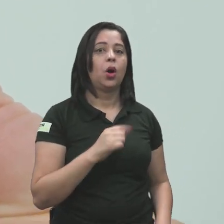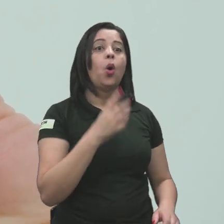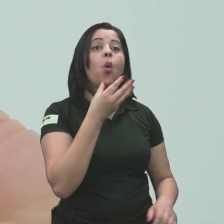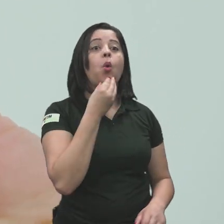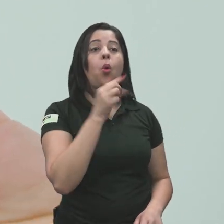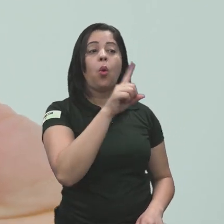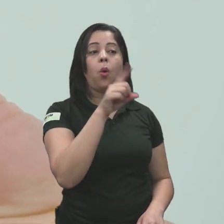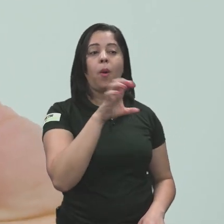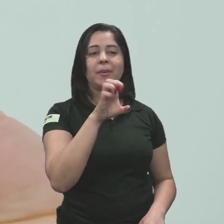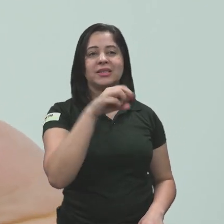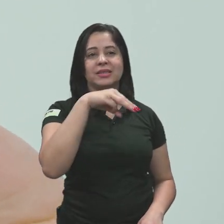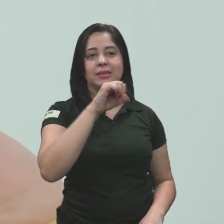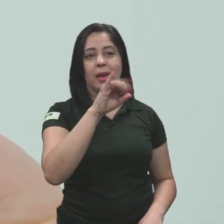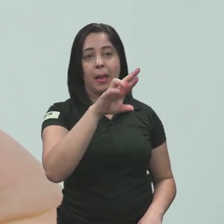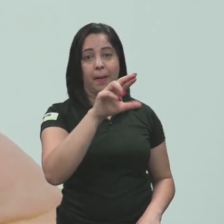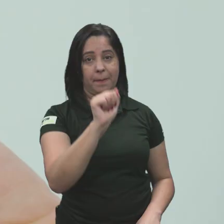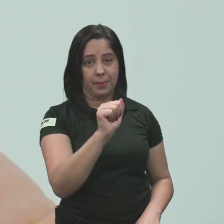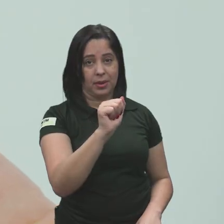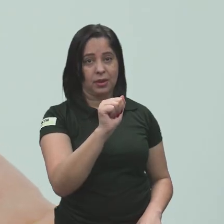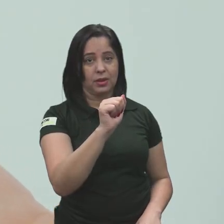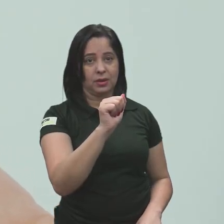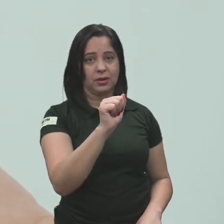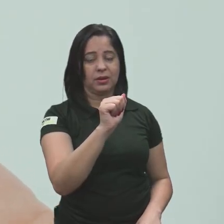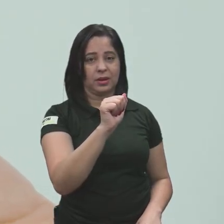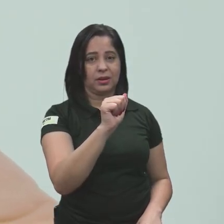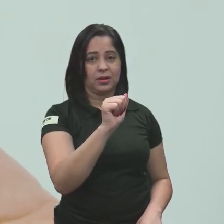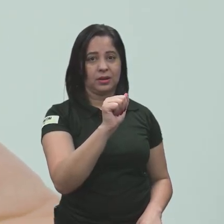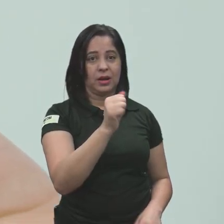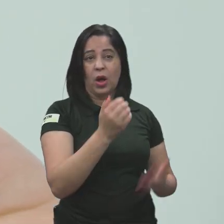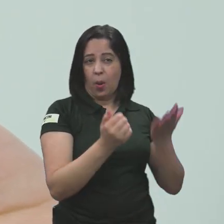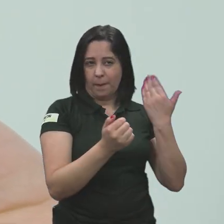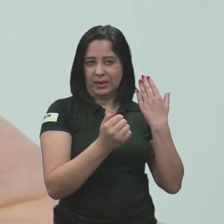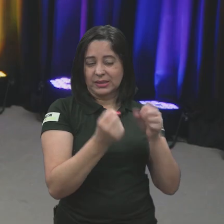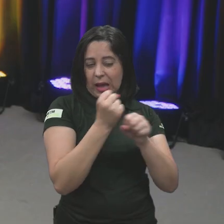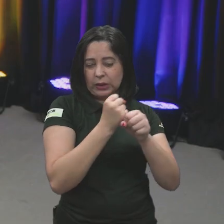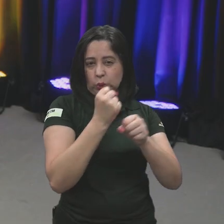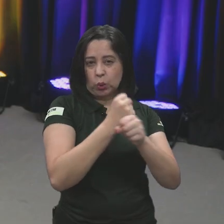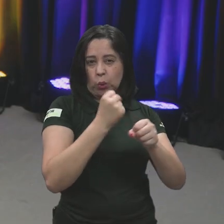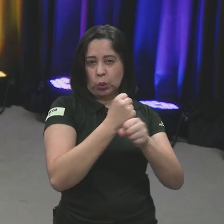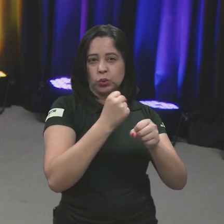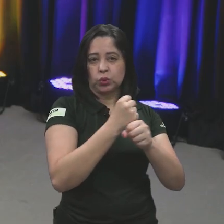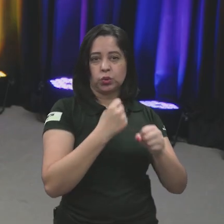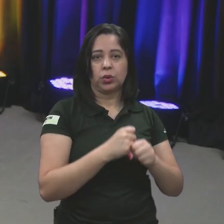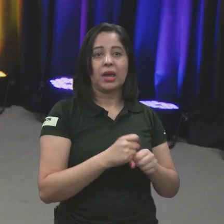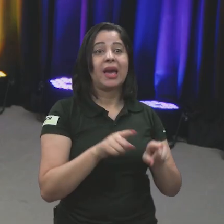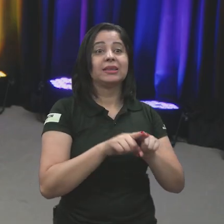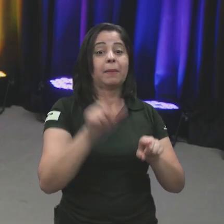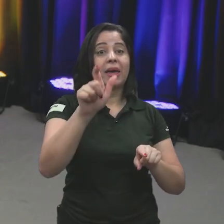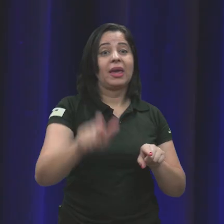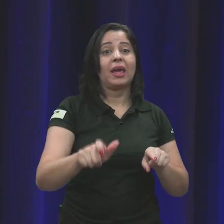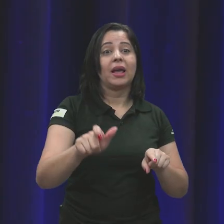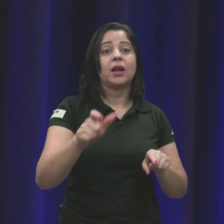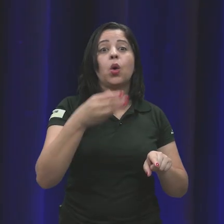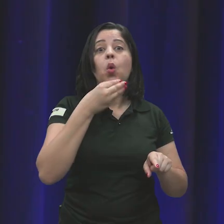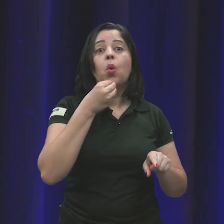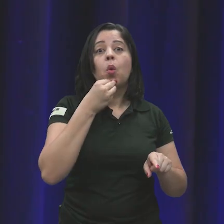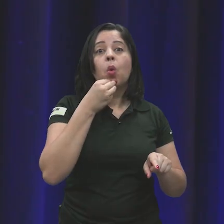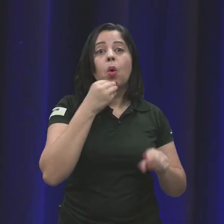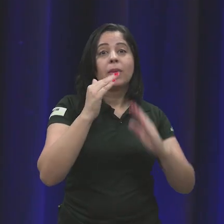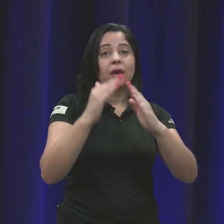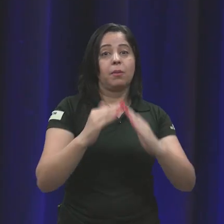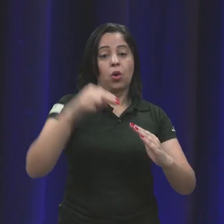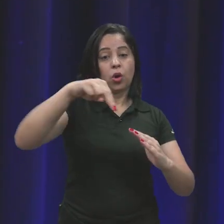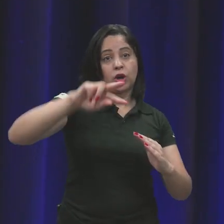Jesus, o Mestre Jesus, e também um senhor que morava no Novo Horizonte.